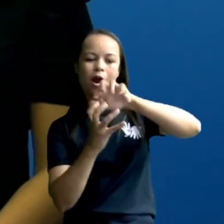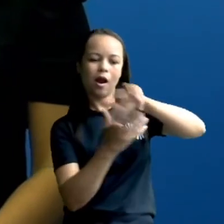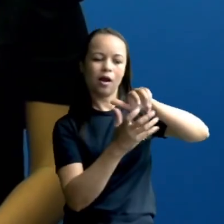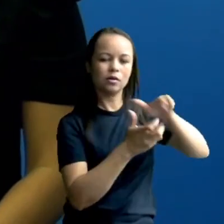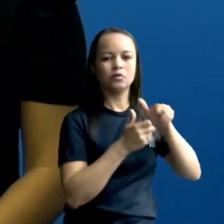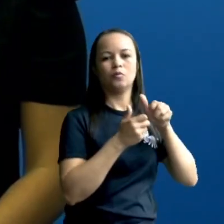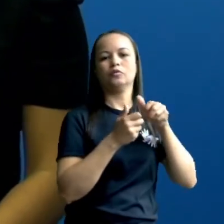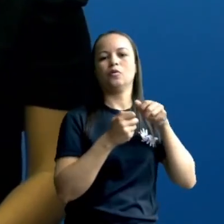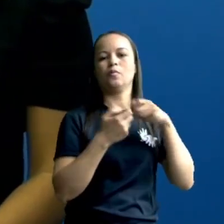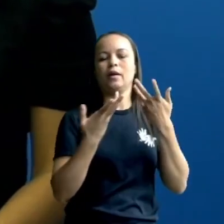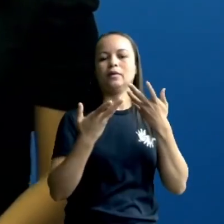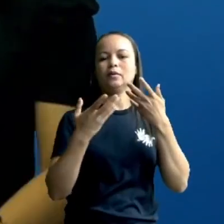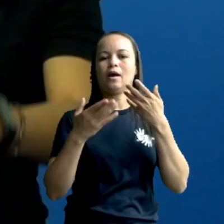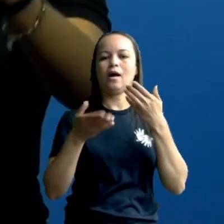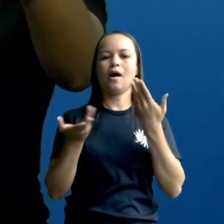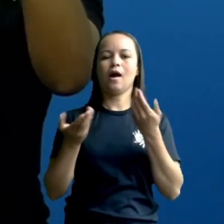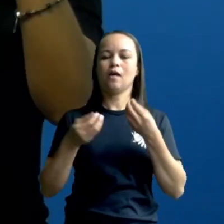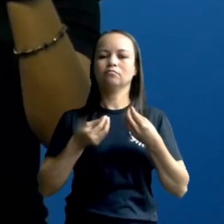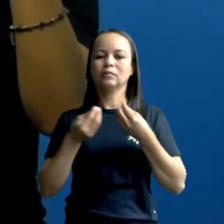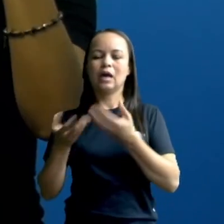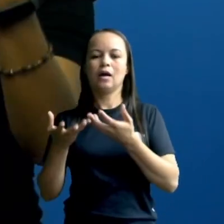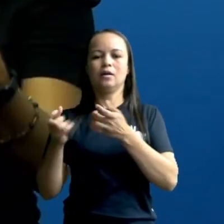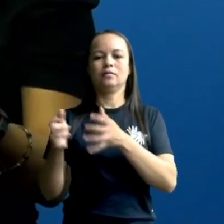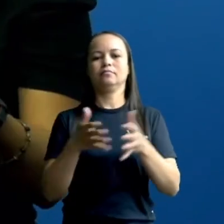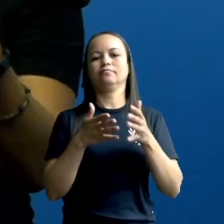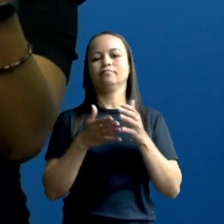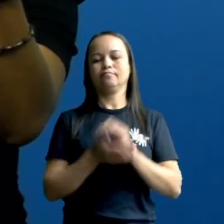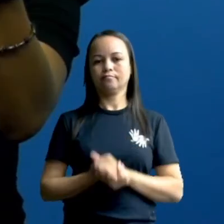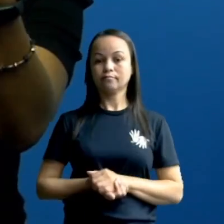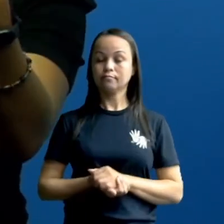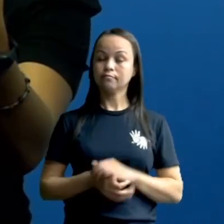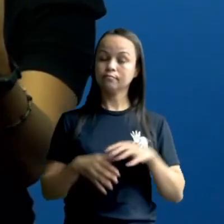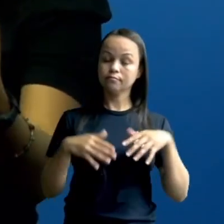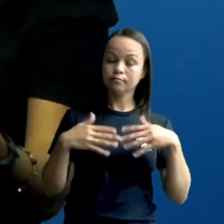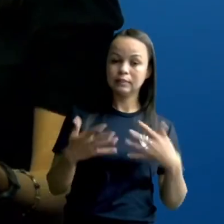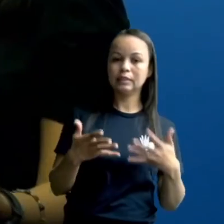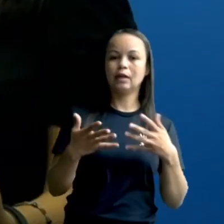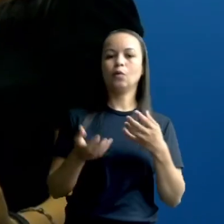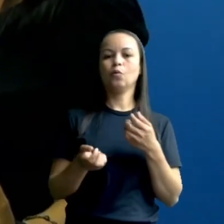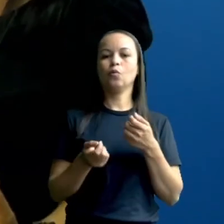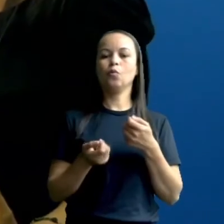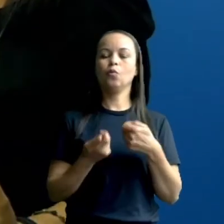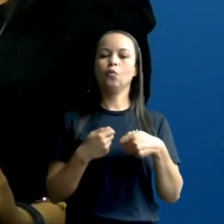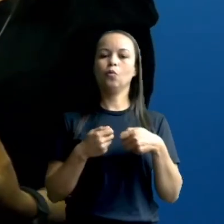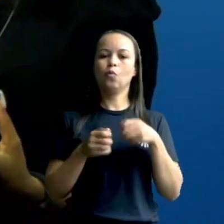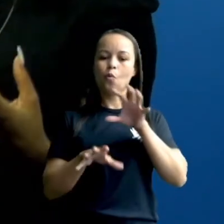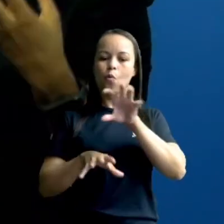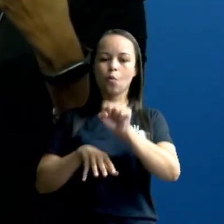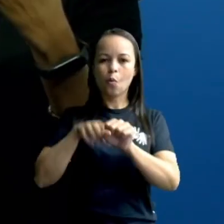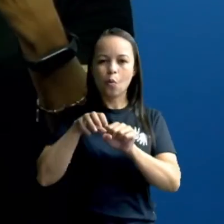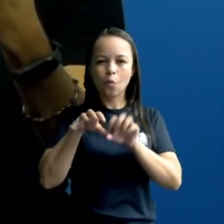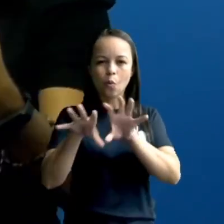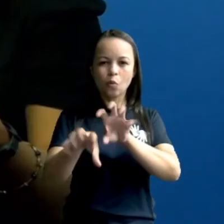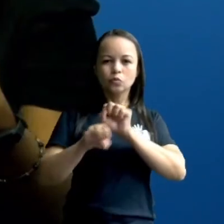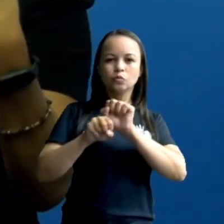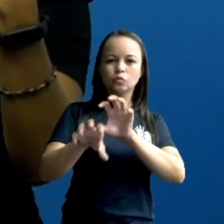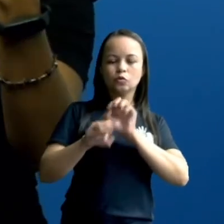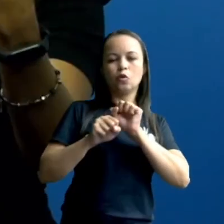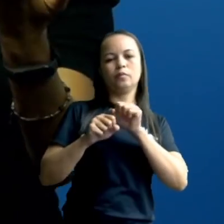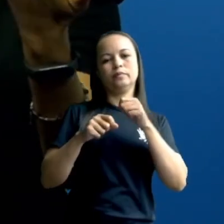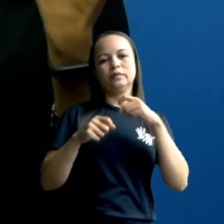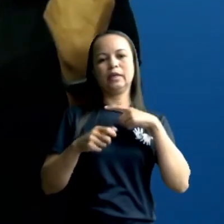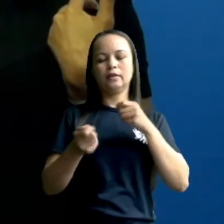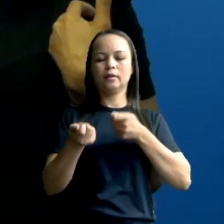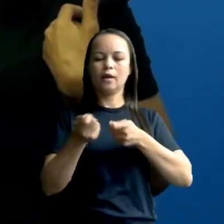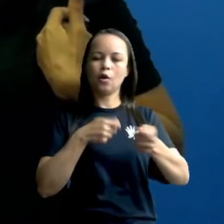idade. Então, minha gente, o consumo tem que ser uma coisa controlada, certo? E cada vez mais você